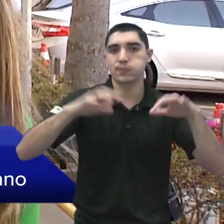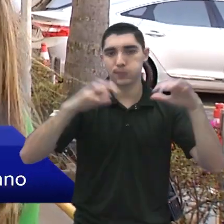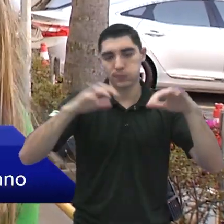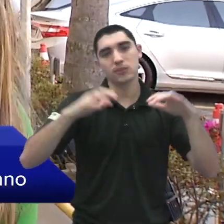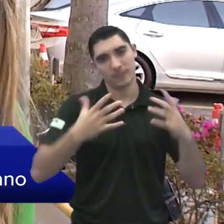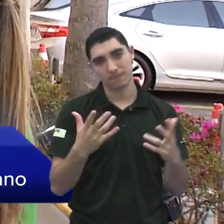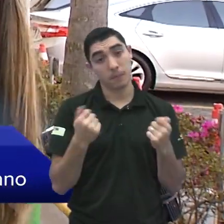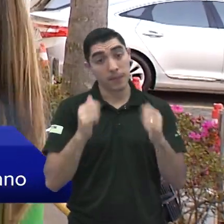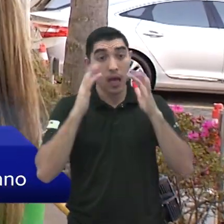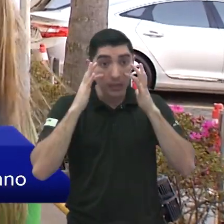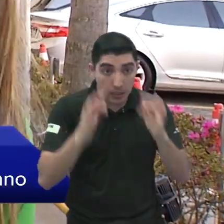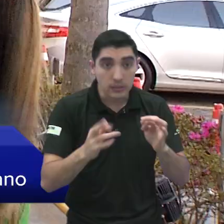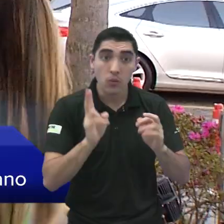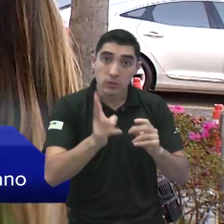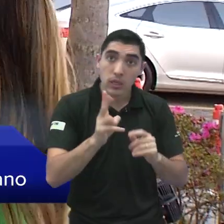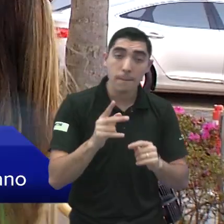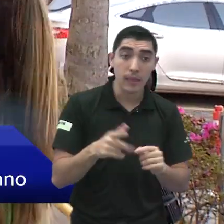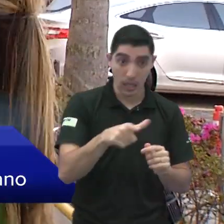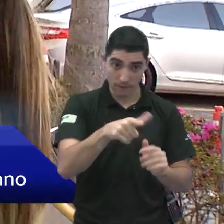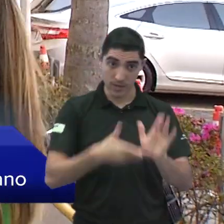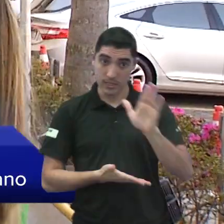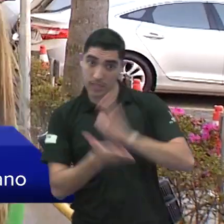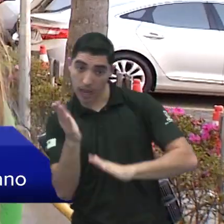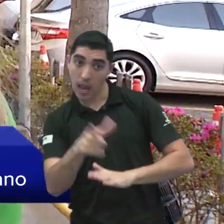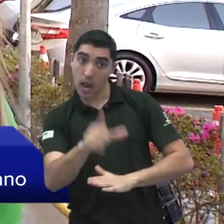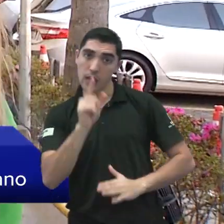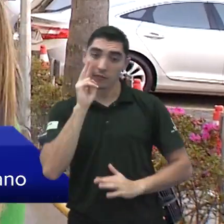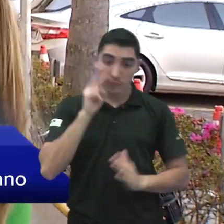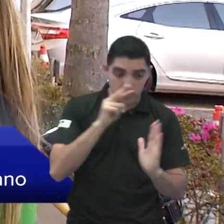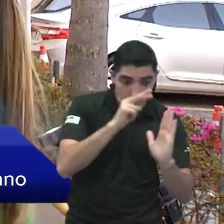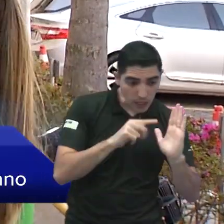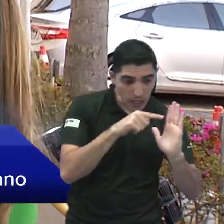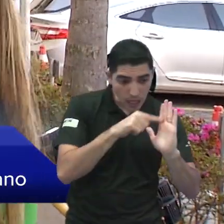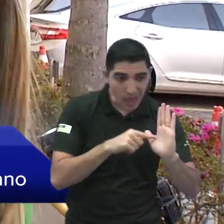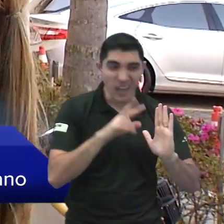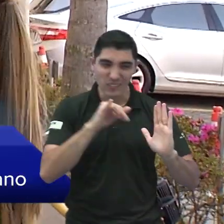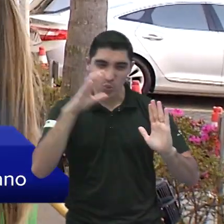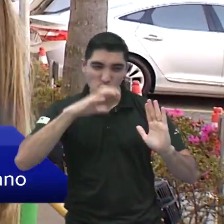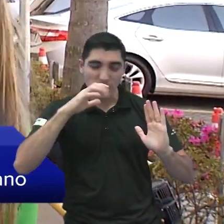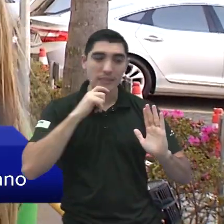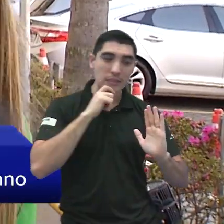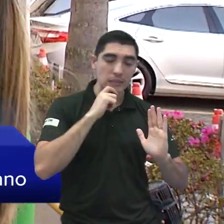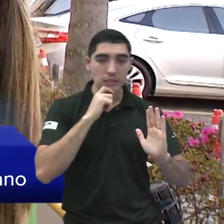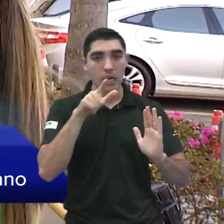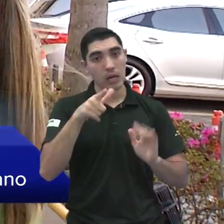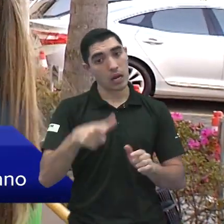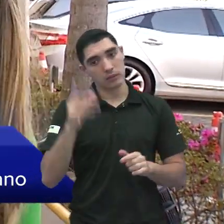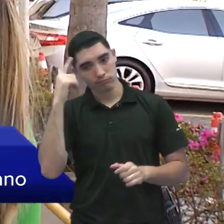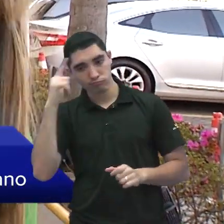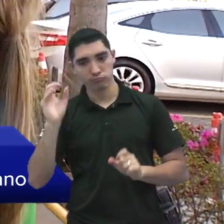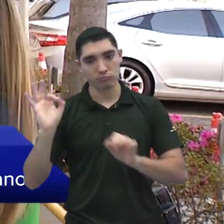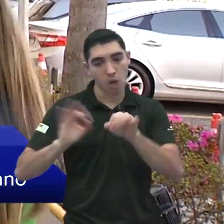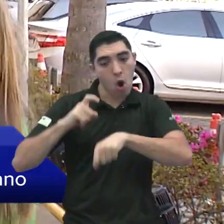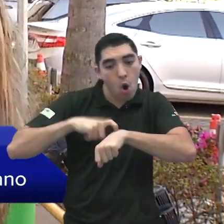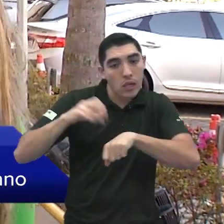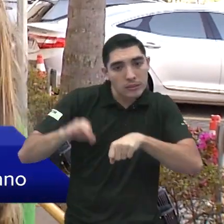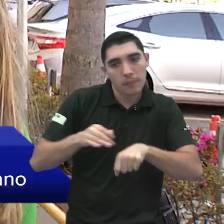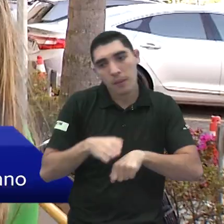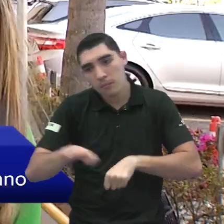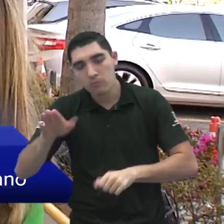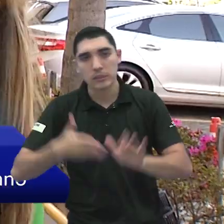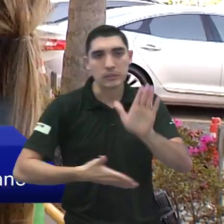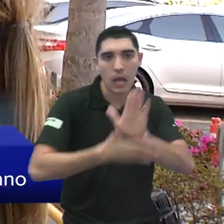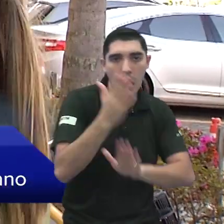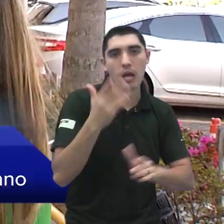no final. Então, ficar mais atento à previsão mesmo de curto prazo para não ser pego de surpresa em questão, né, dessa chuva que vem